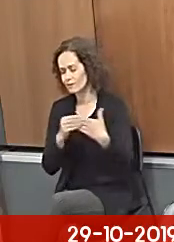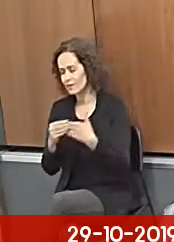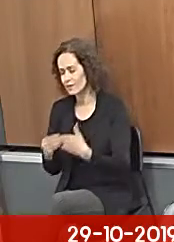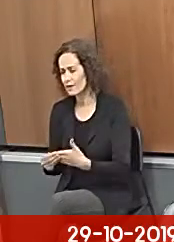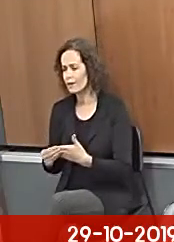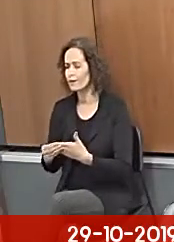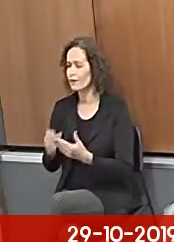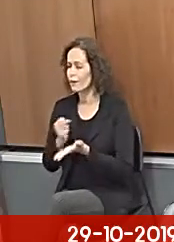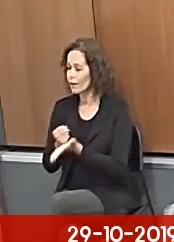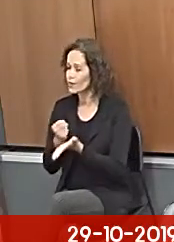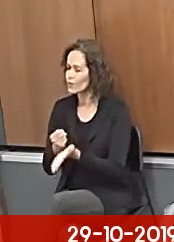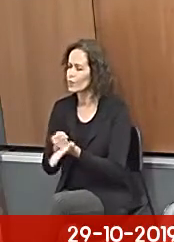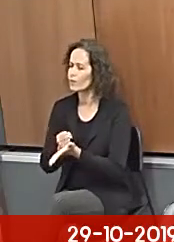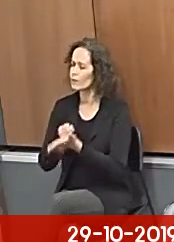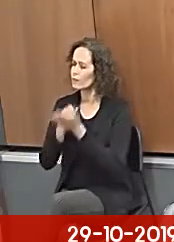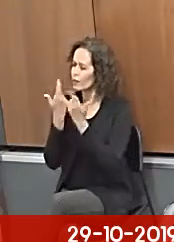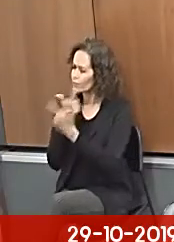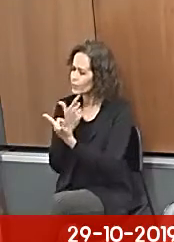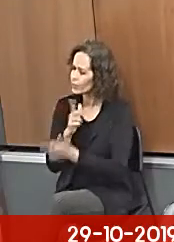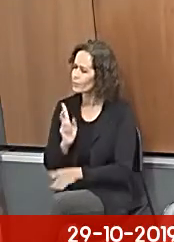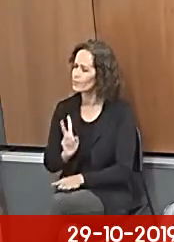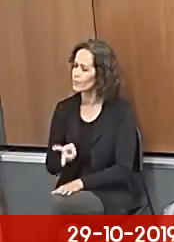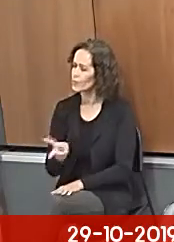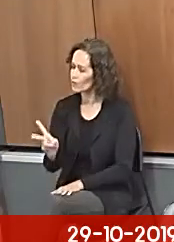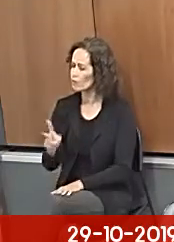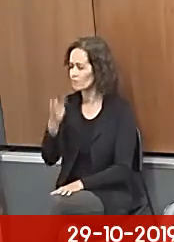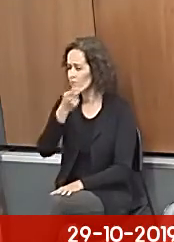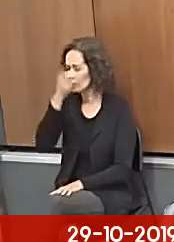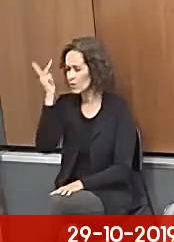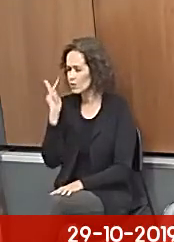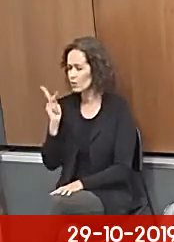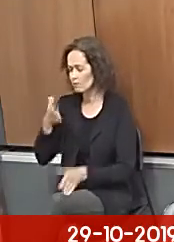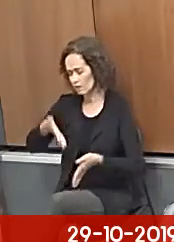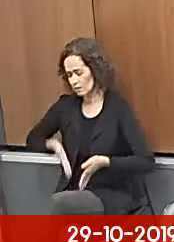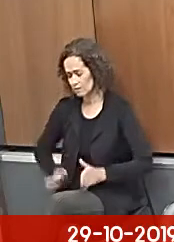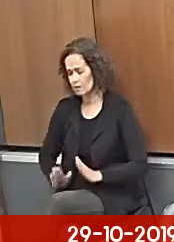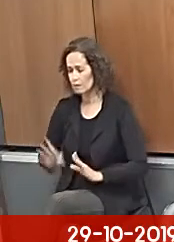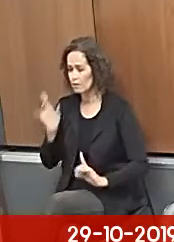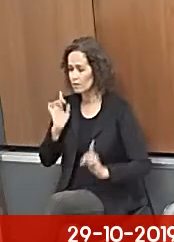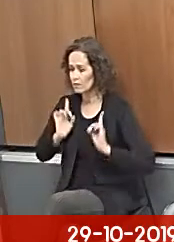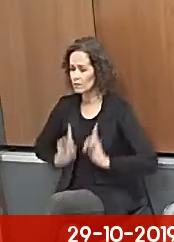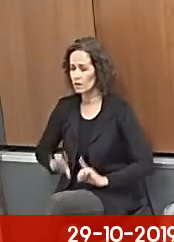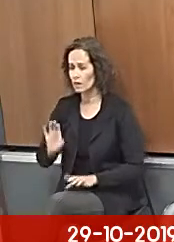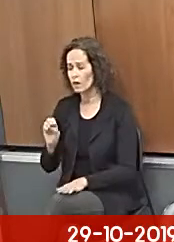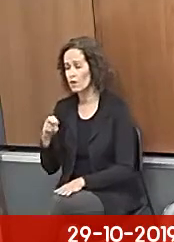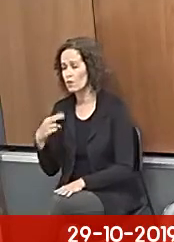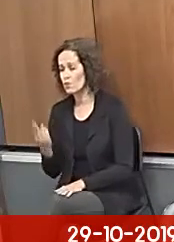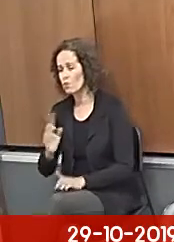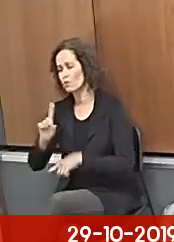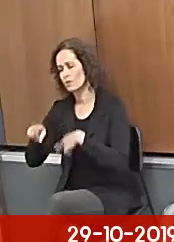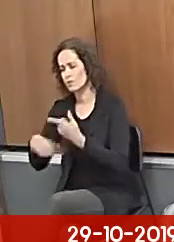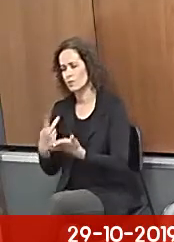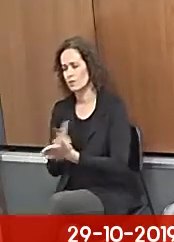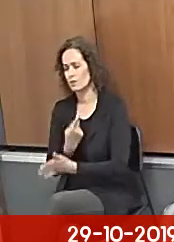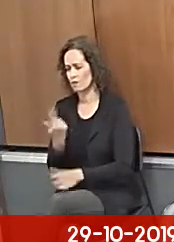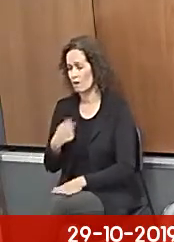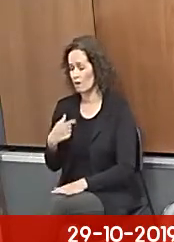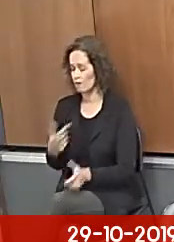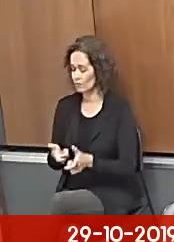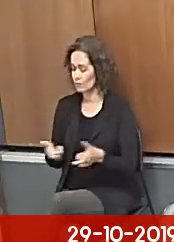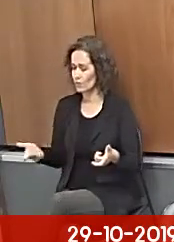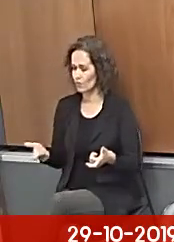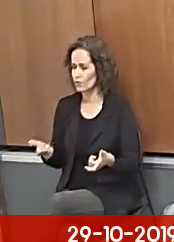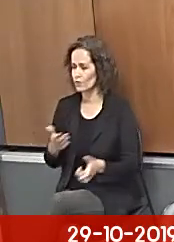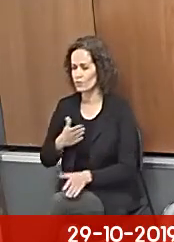para pessoas que foram acometidas de deficiência, para pessoas que nasceram com a deficiência, que foi o meu caso. Eu dei a sorte de meu pai e minha mãe